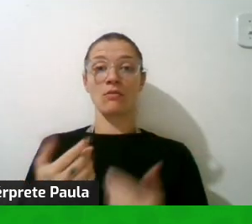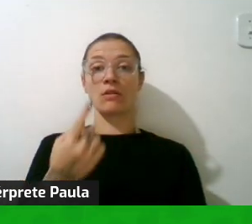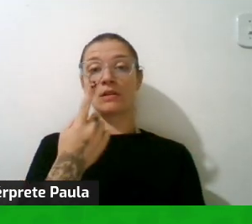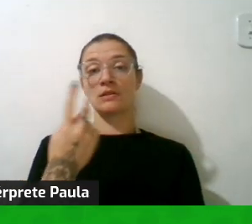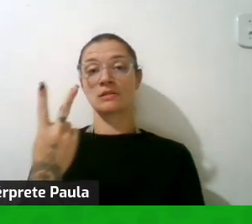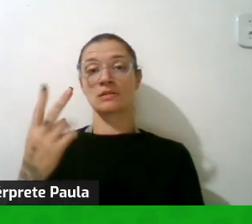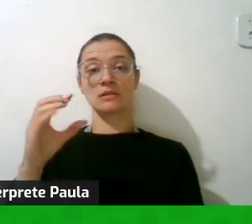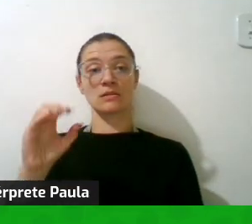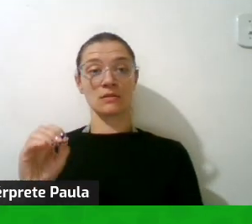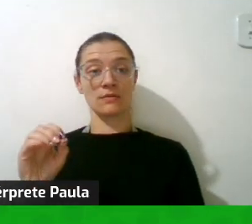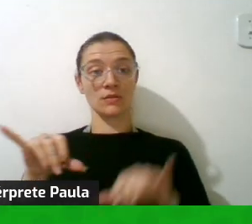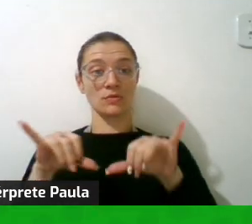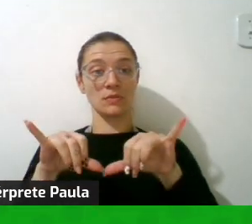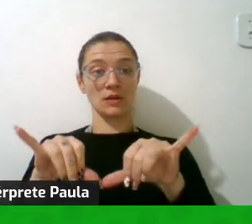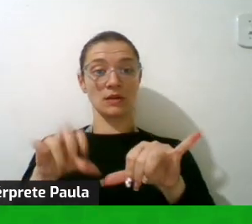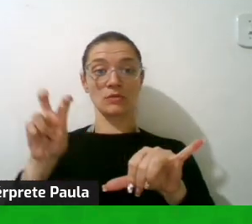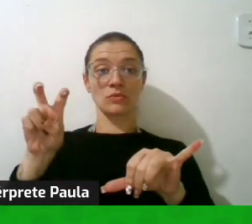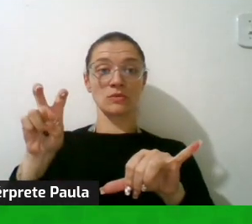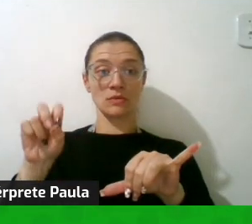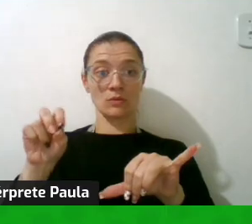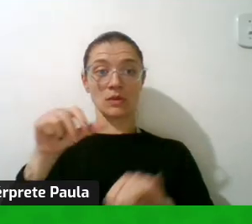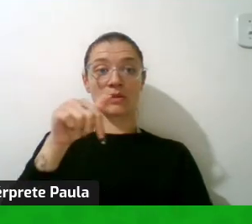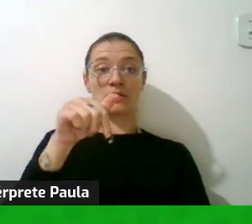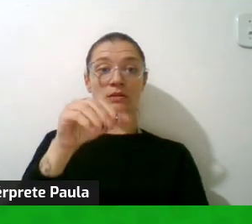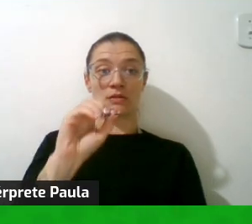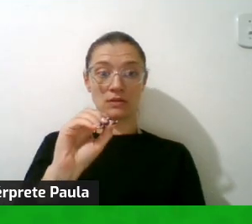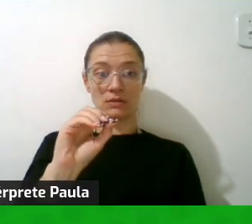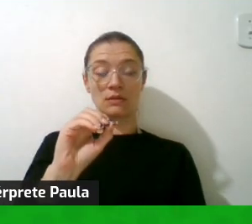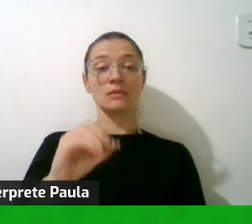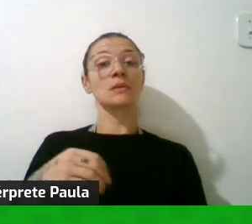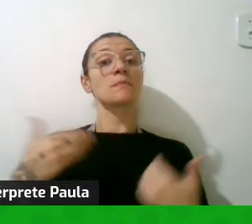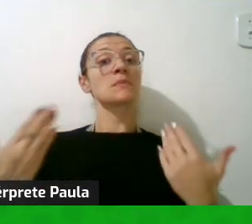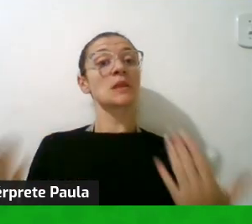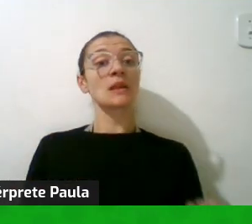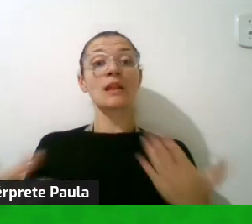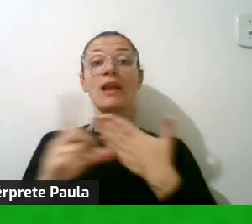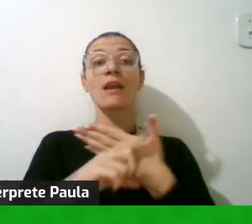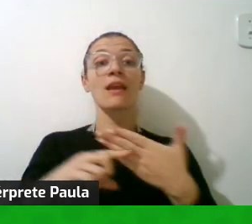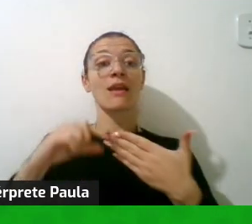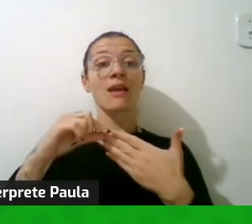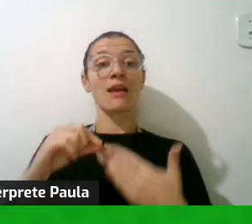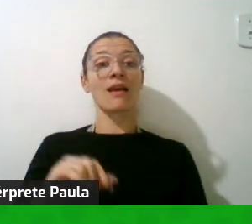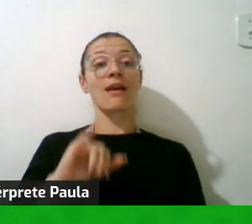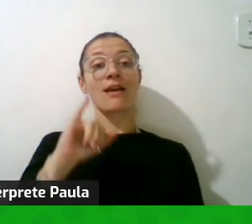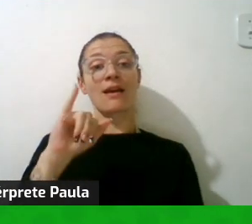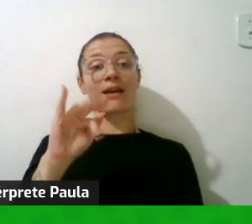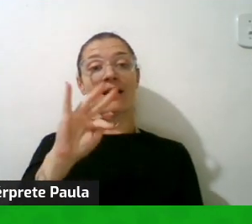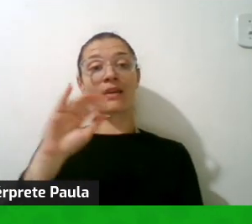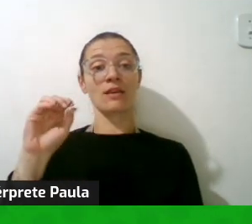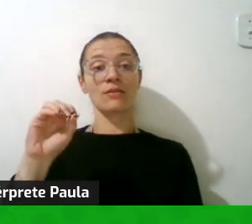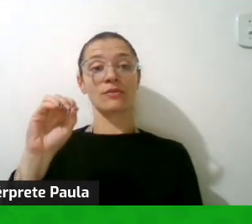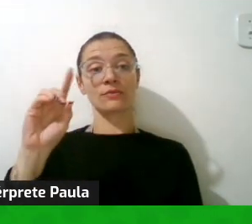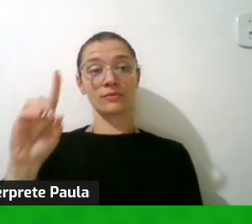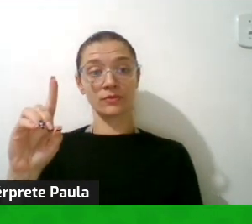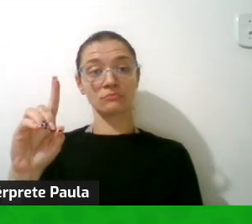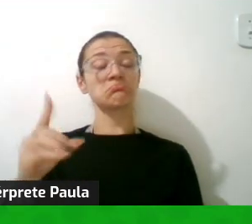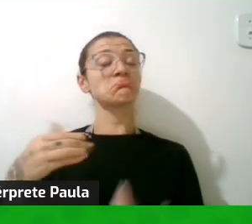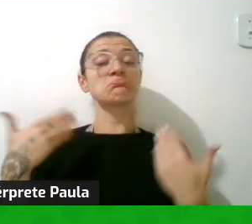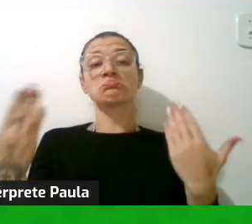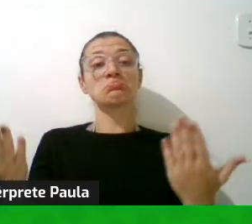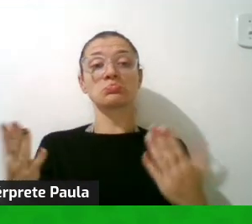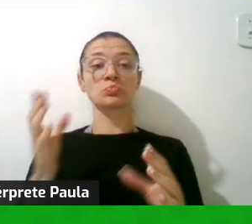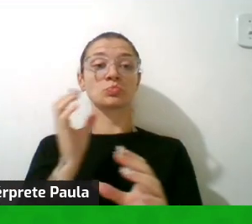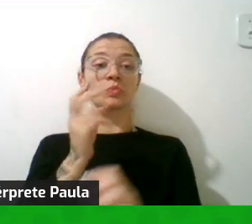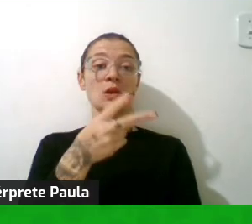gastei 50 e 70. E agora, para fazer o do iFood, como que eu faço? Igual, soma